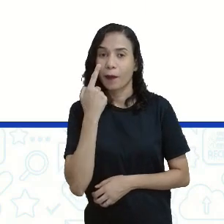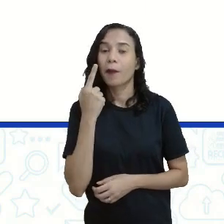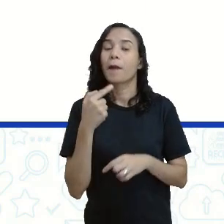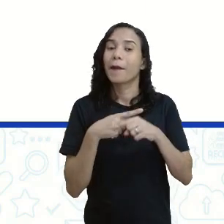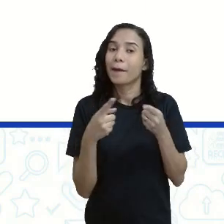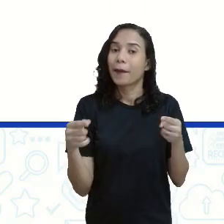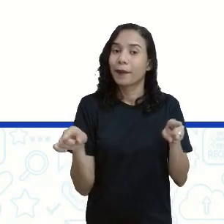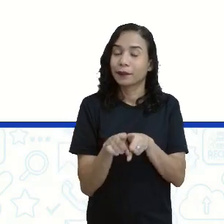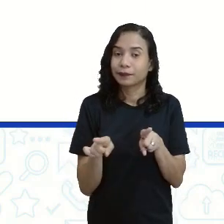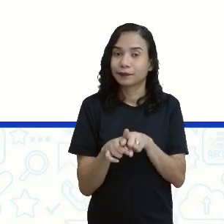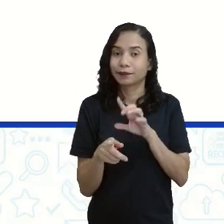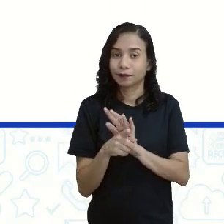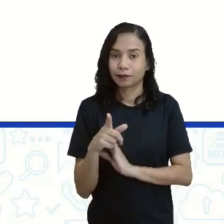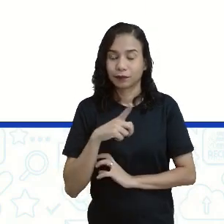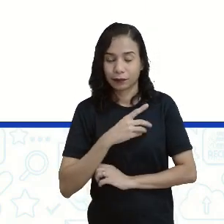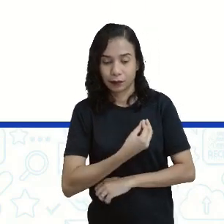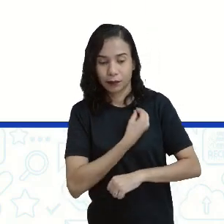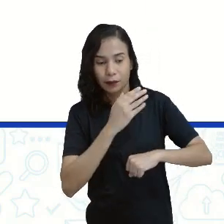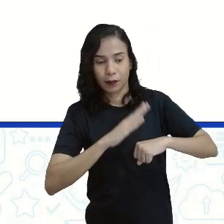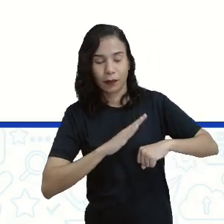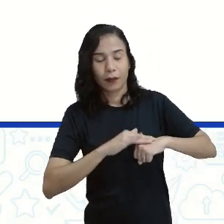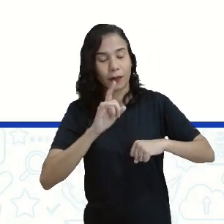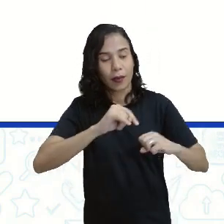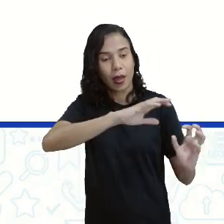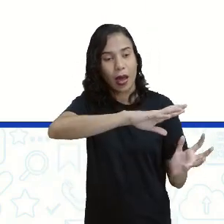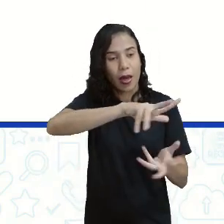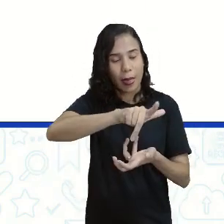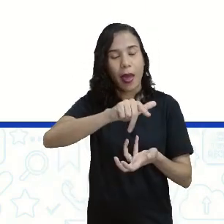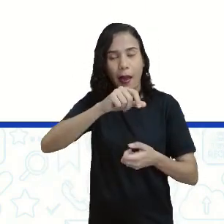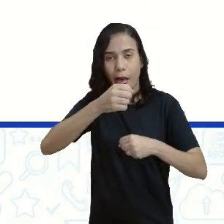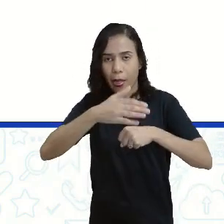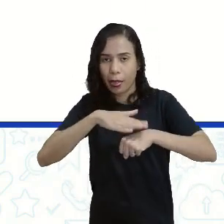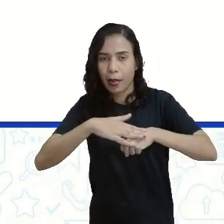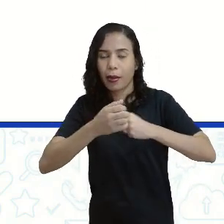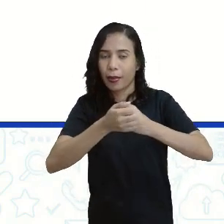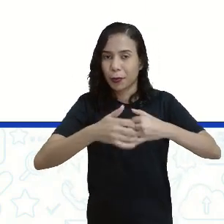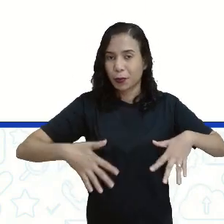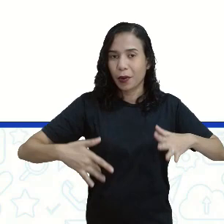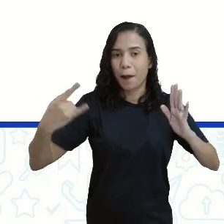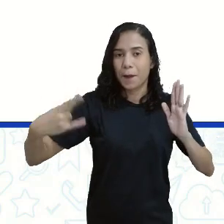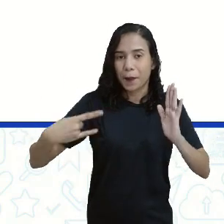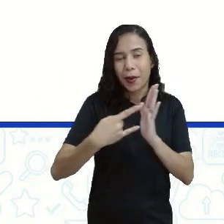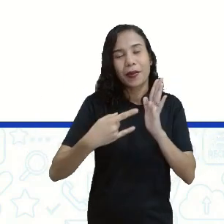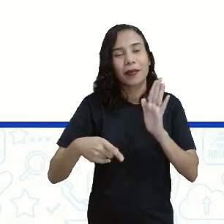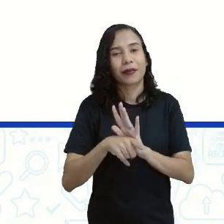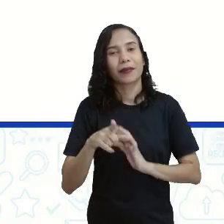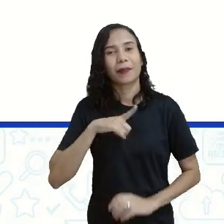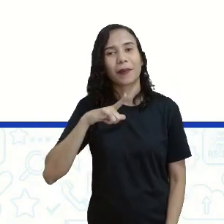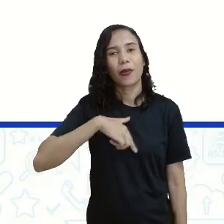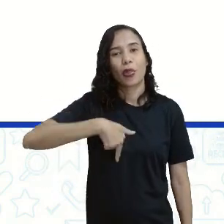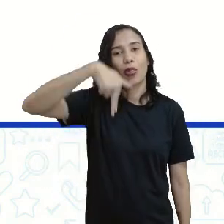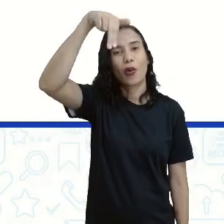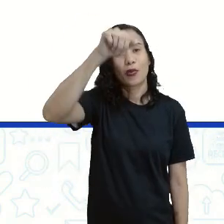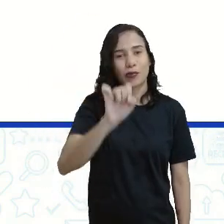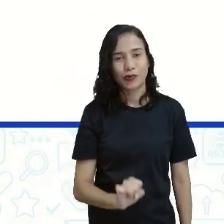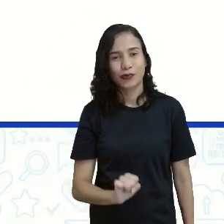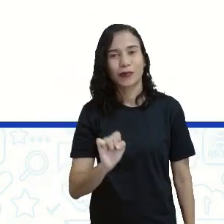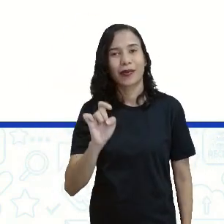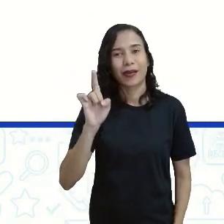Mas temos um campo magnético próprio, né? A Terra tem, né, um campo magnético próprio. E os polos magnéticos,